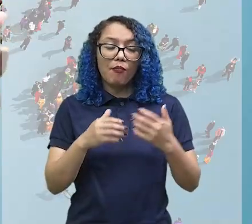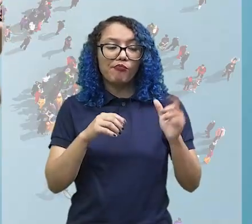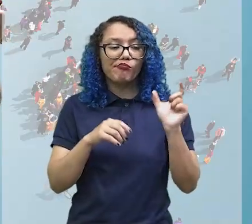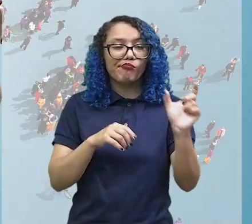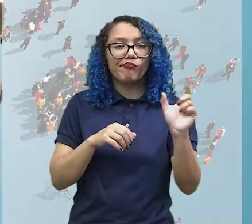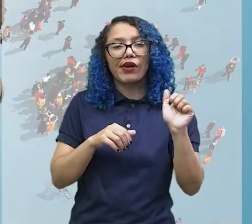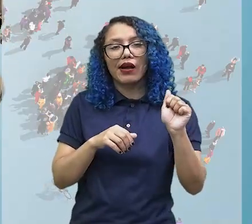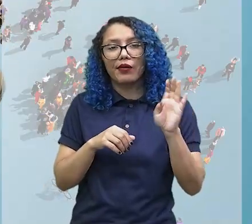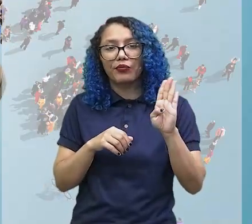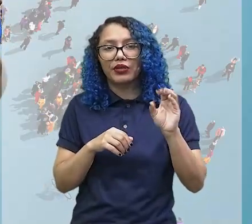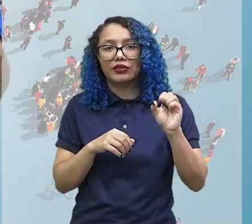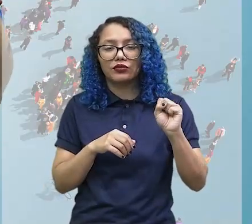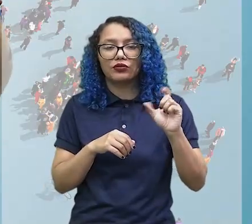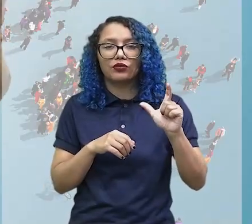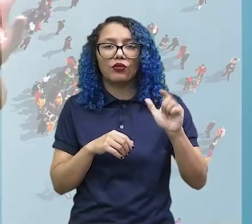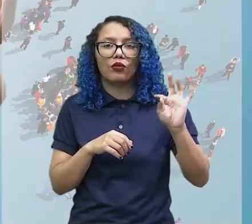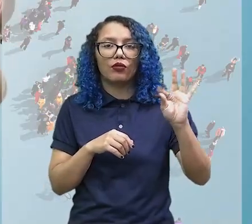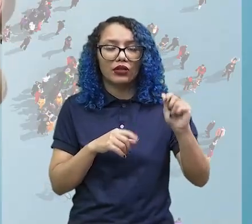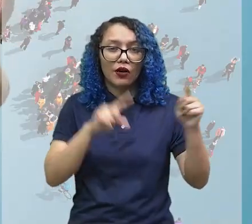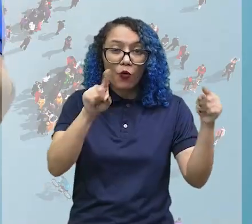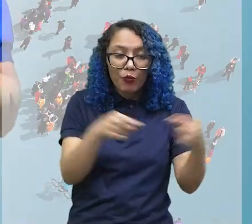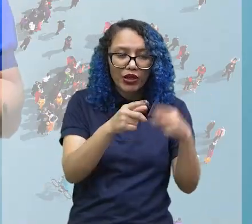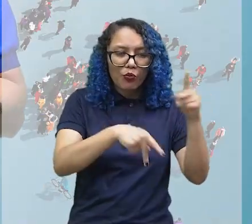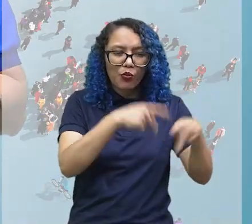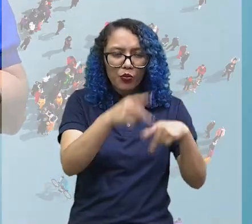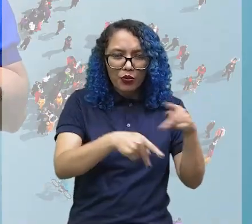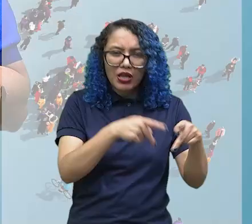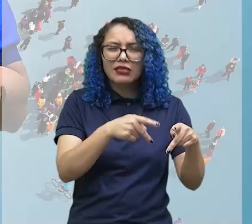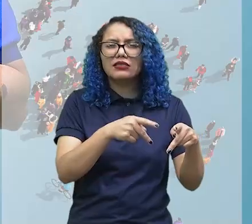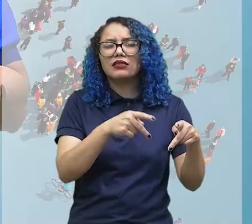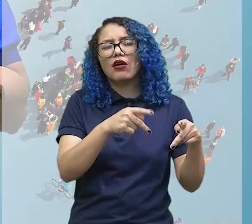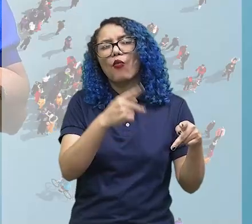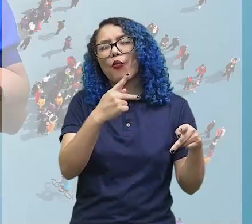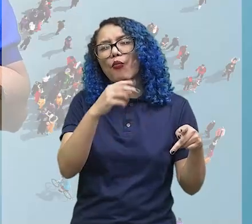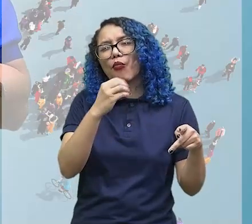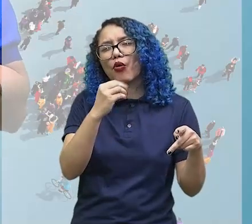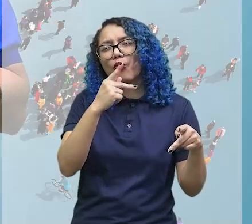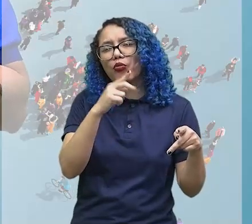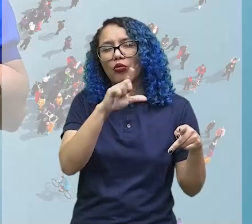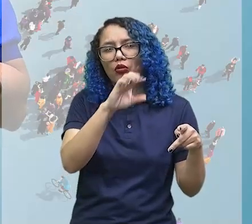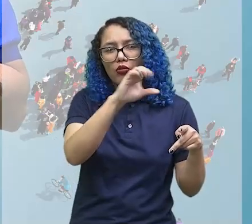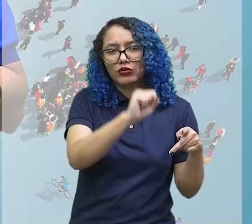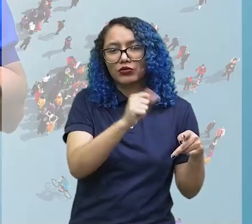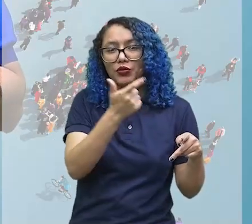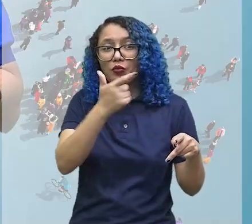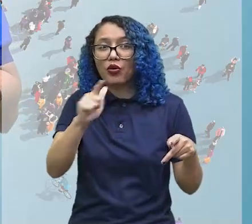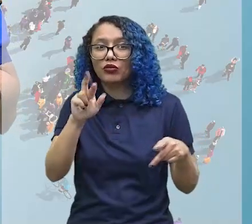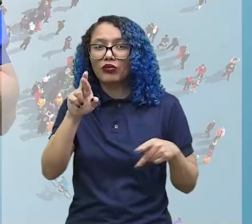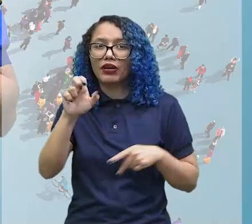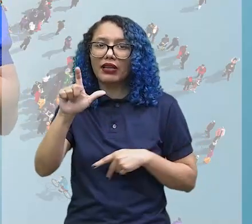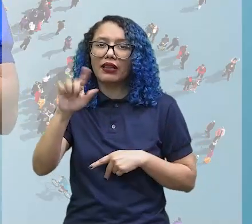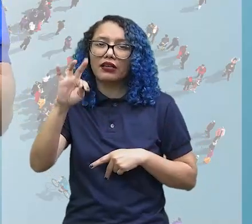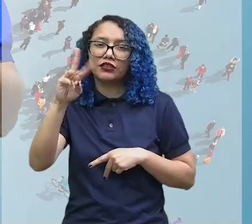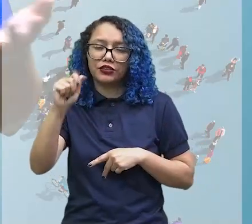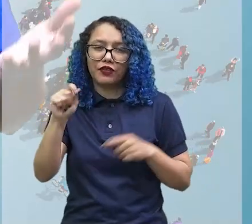População absoluta, populoso, população relativa, povoado, tá